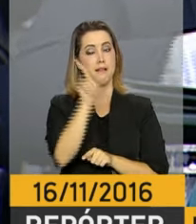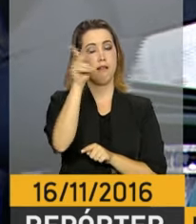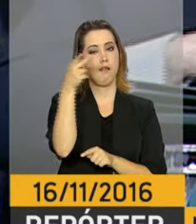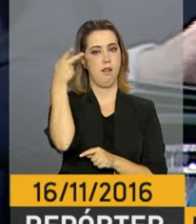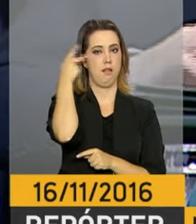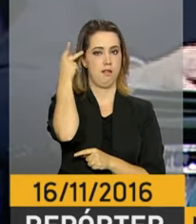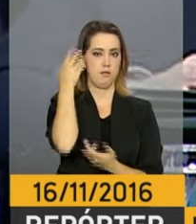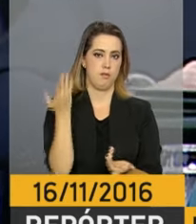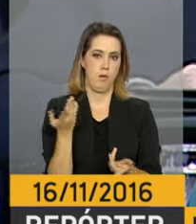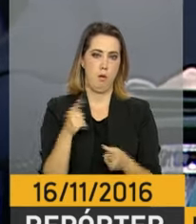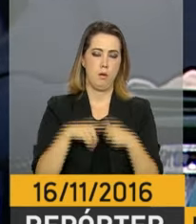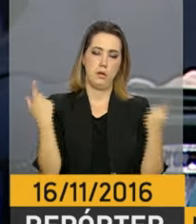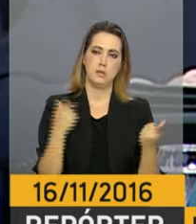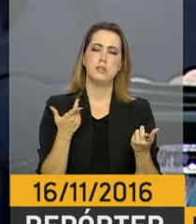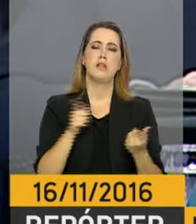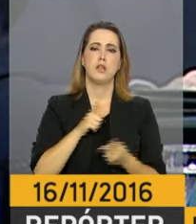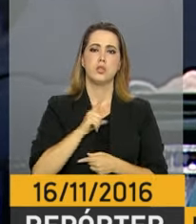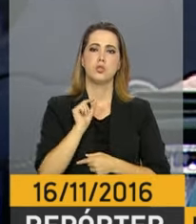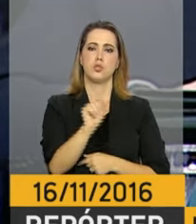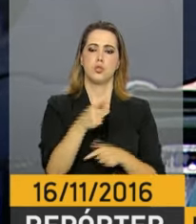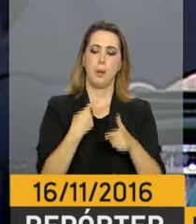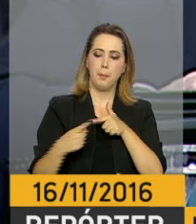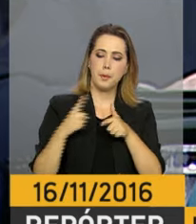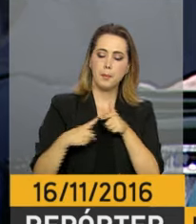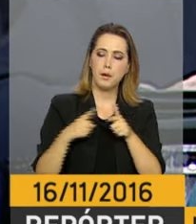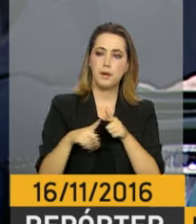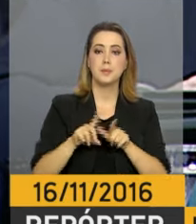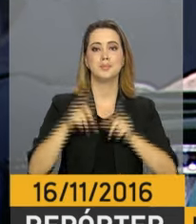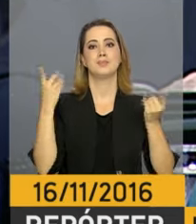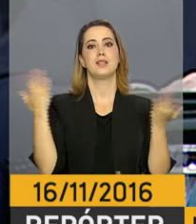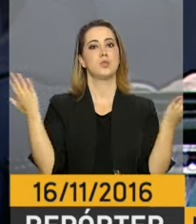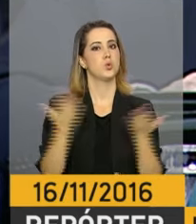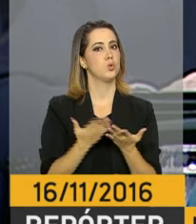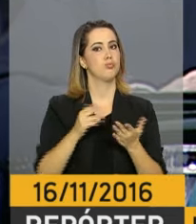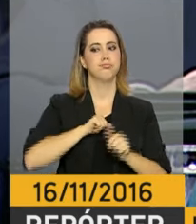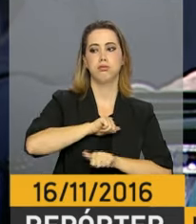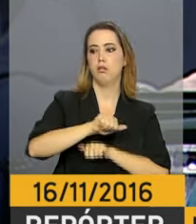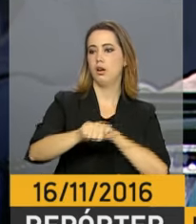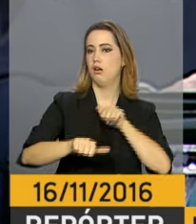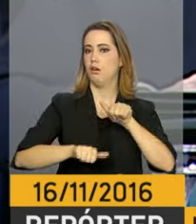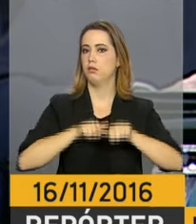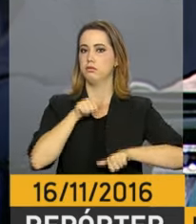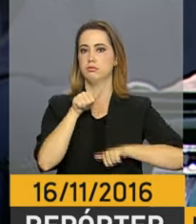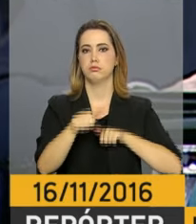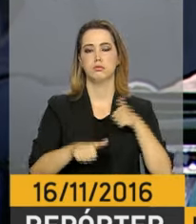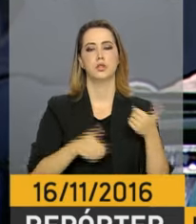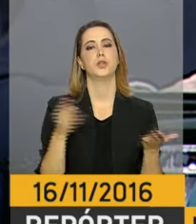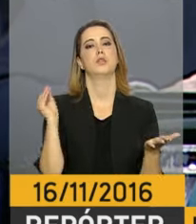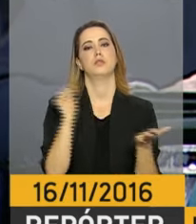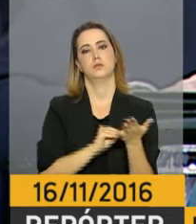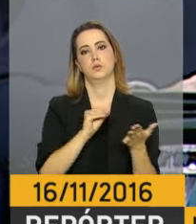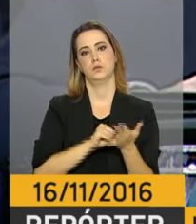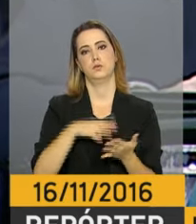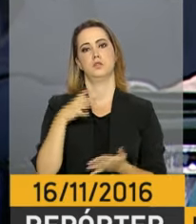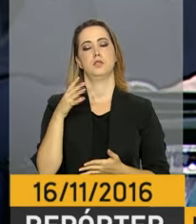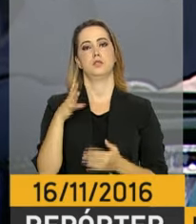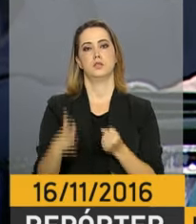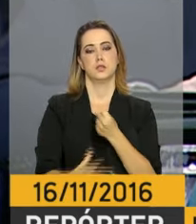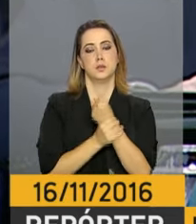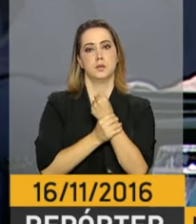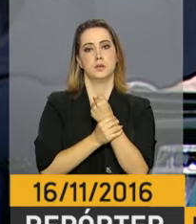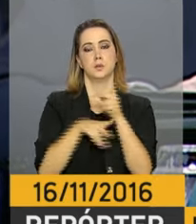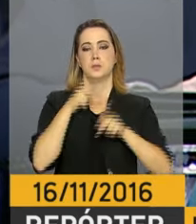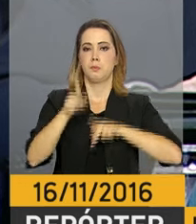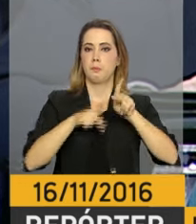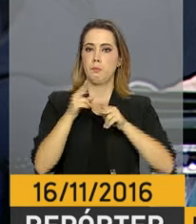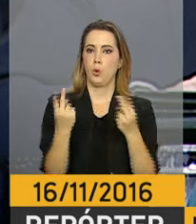ganhava a dramaticidade e os contornos que hoje ganha a insegurança pública no país e